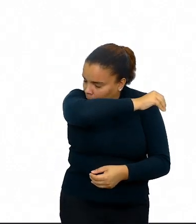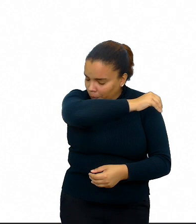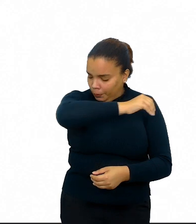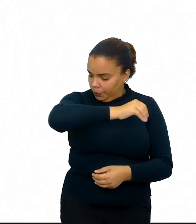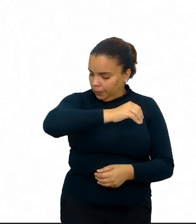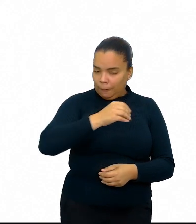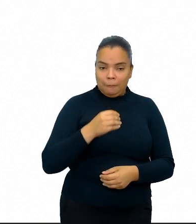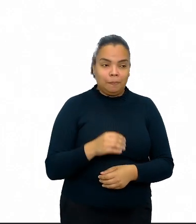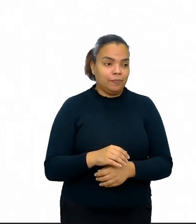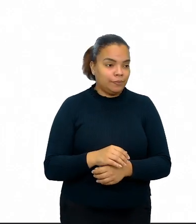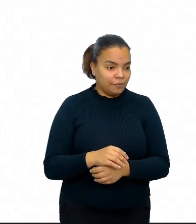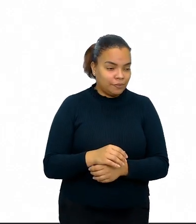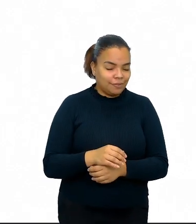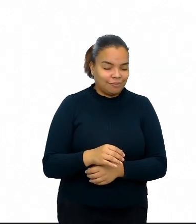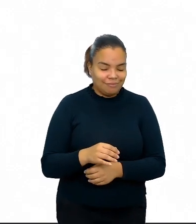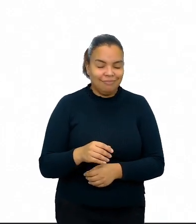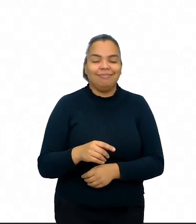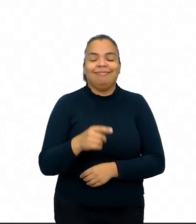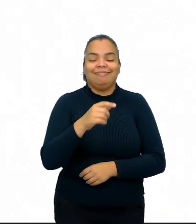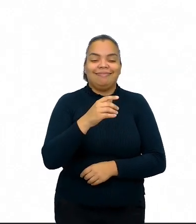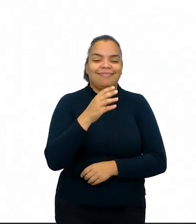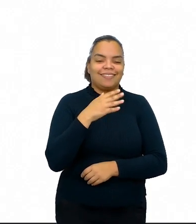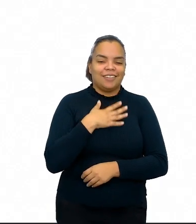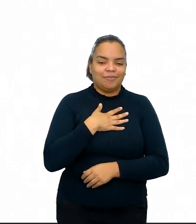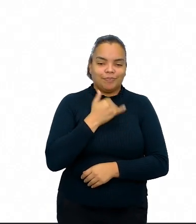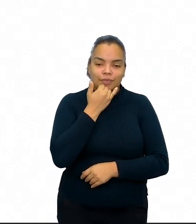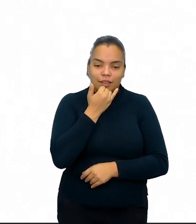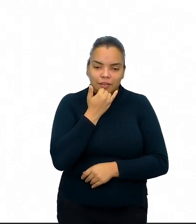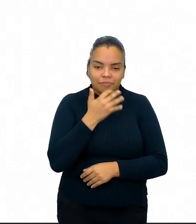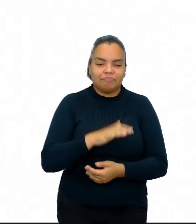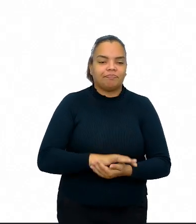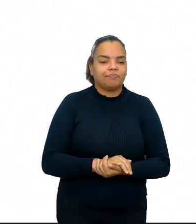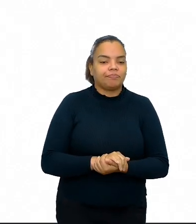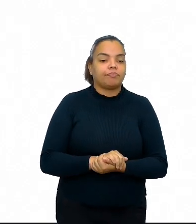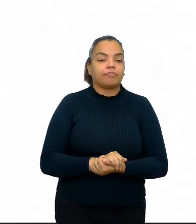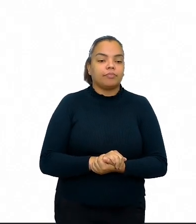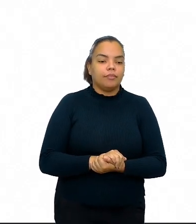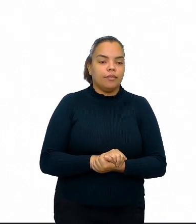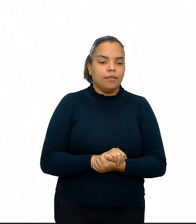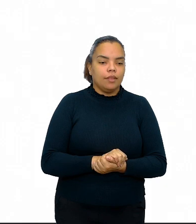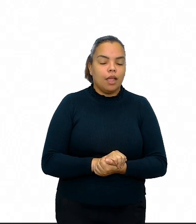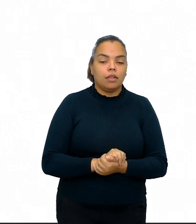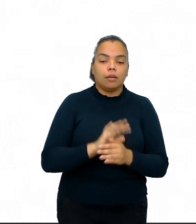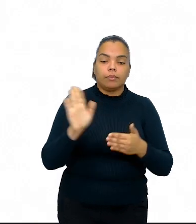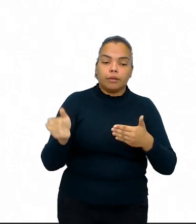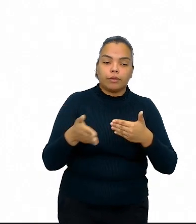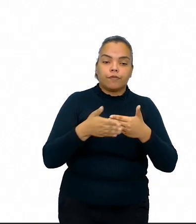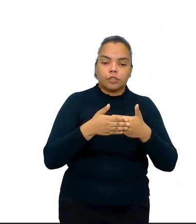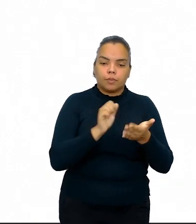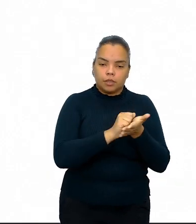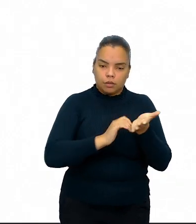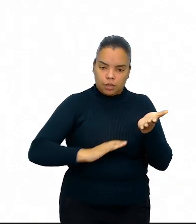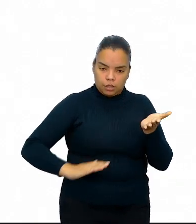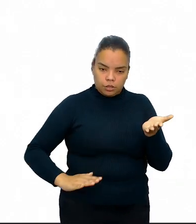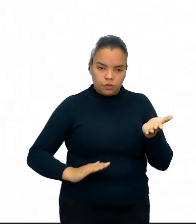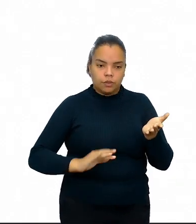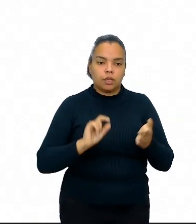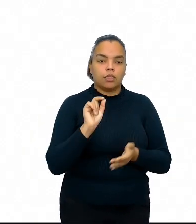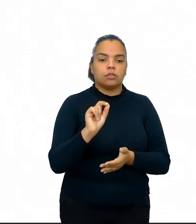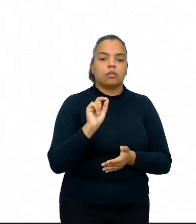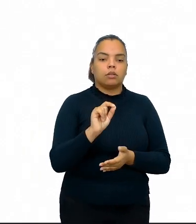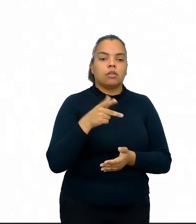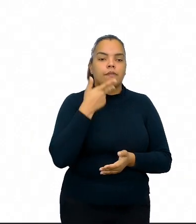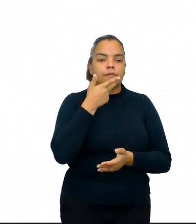espécies, ok? Como forma ainda de promover o fechamento dessa atividade, nós propomos